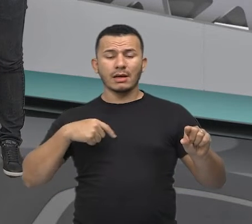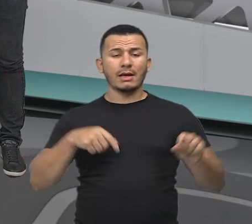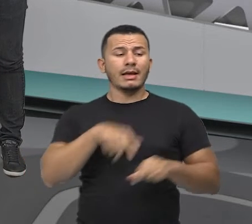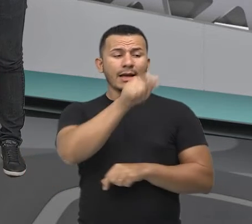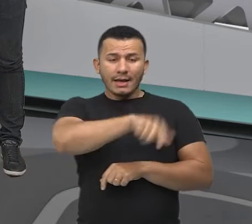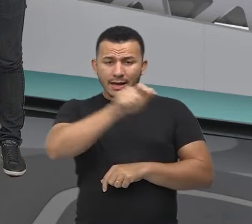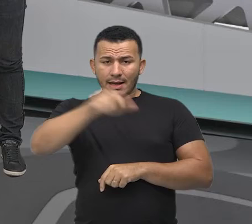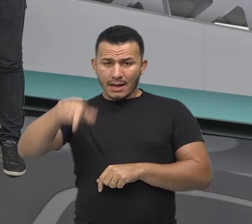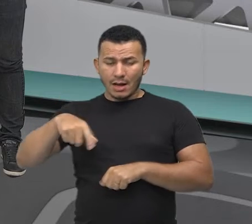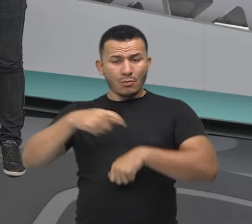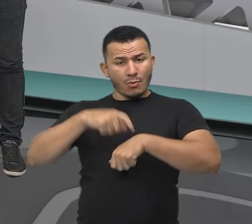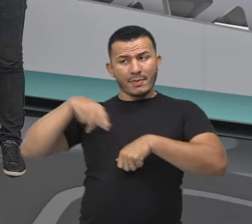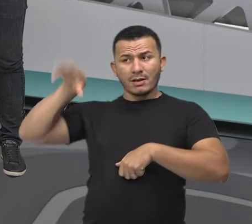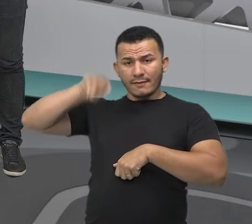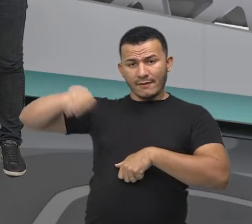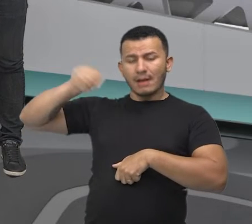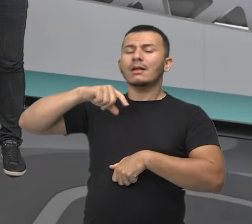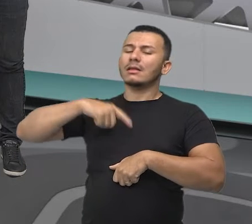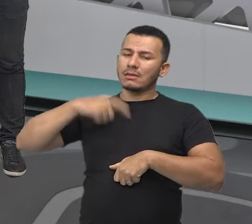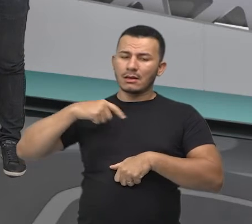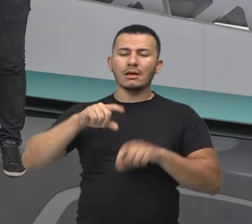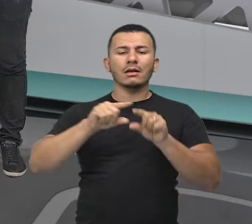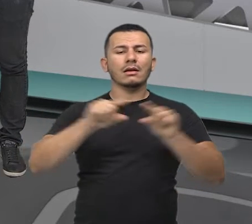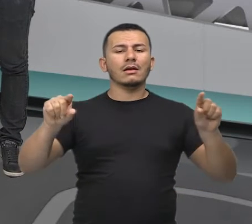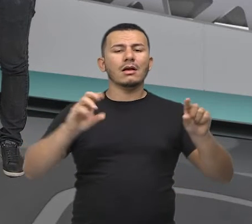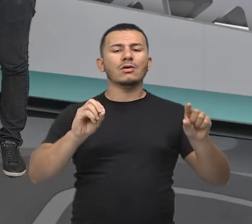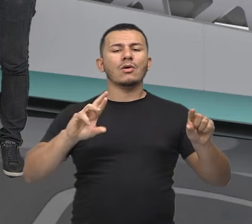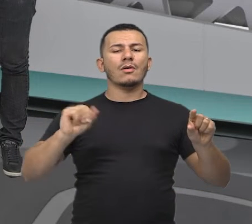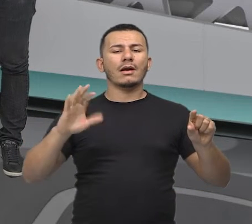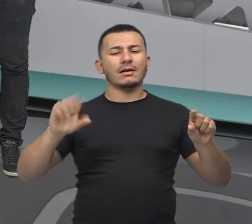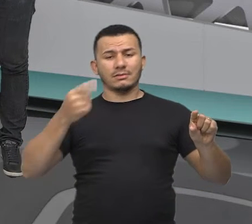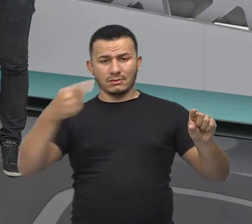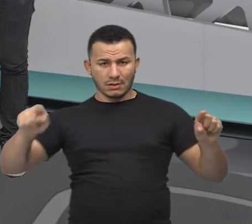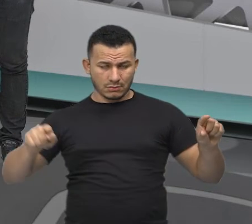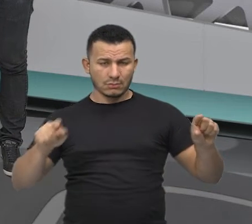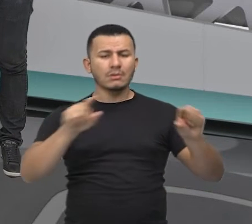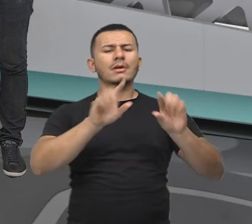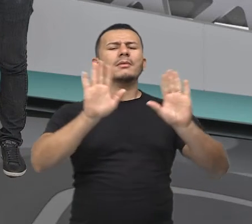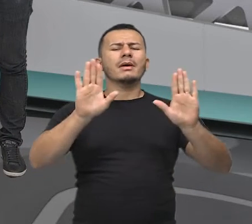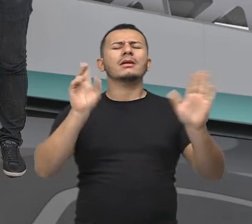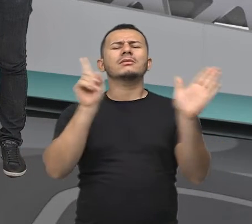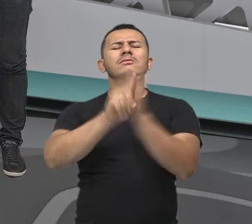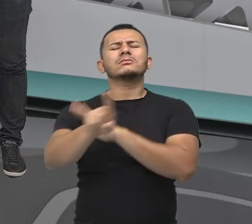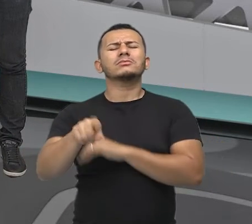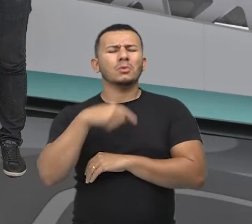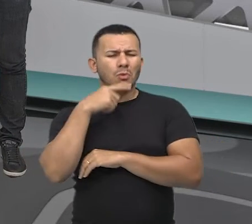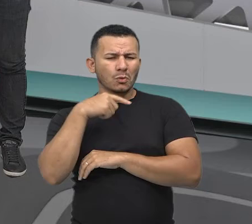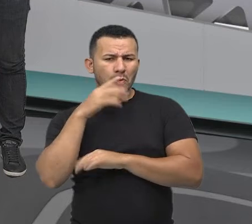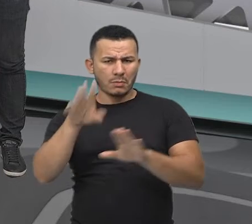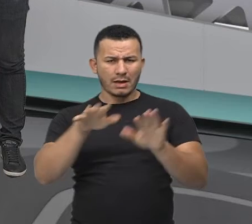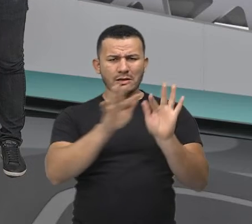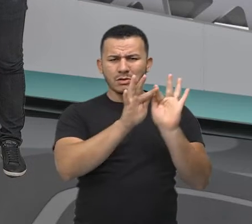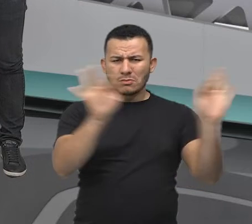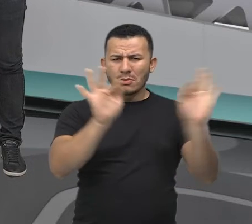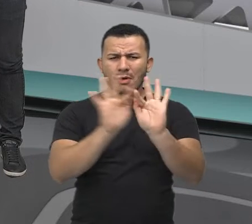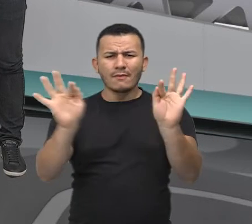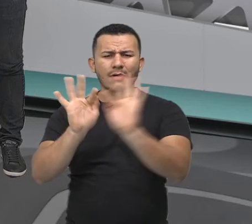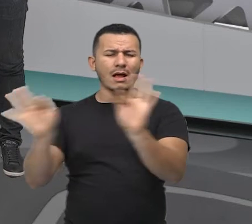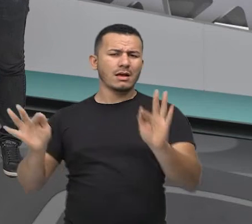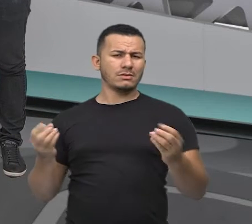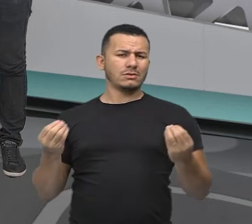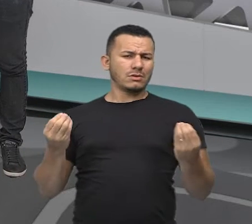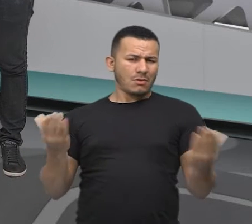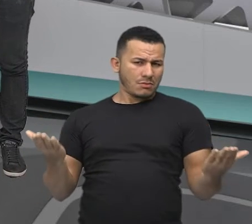só, nas falas dos personagens. Mas, professor, essas frases aqui, ou seja, esses enunciados, eles não são